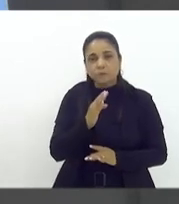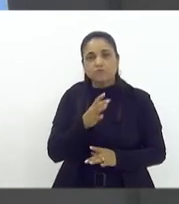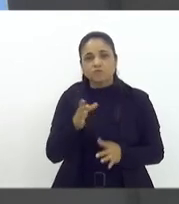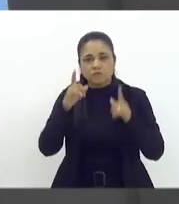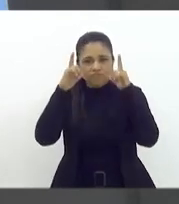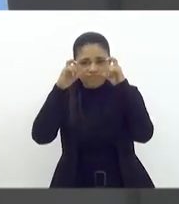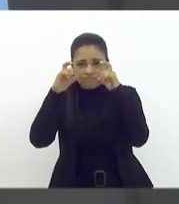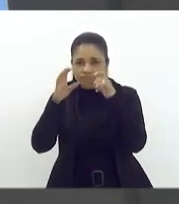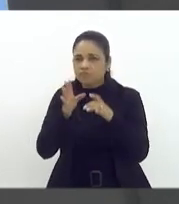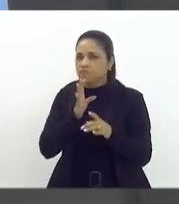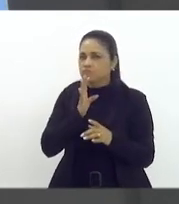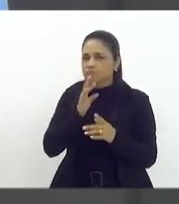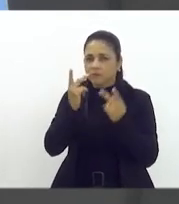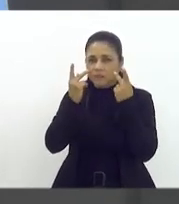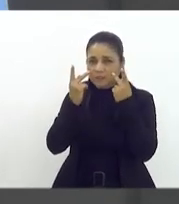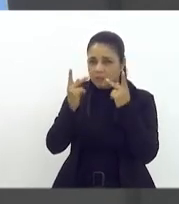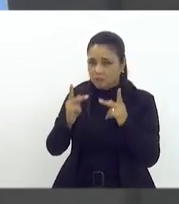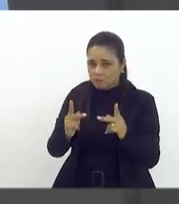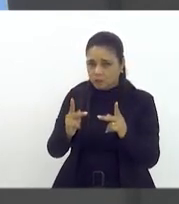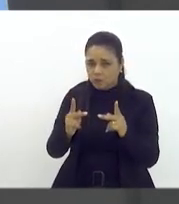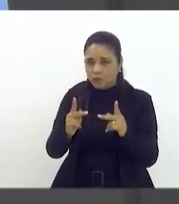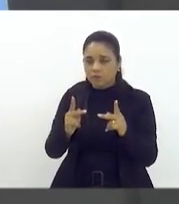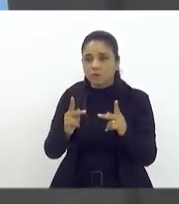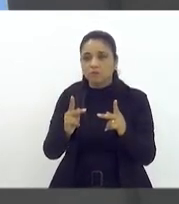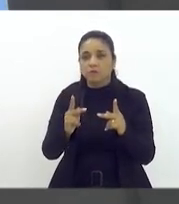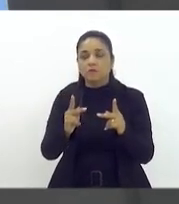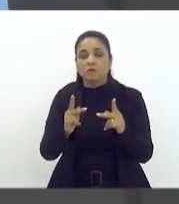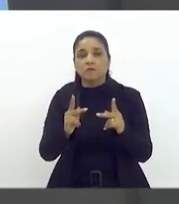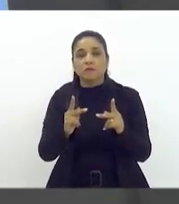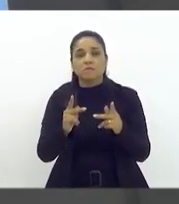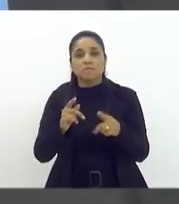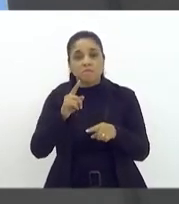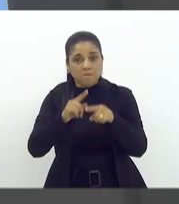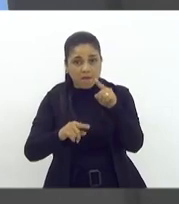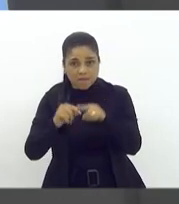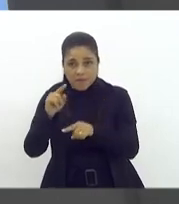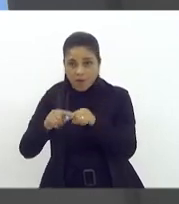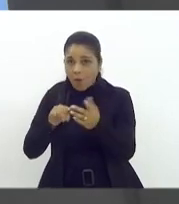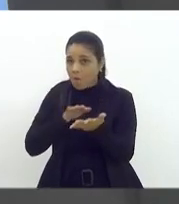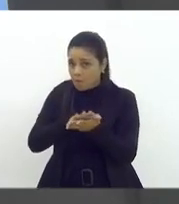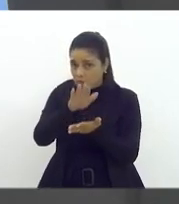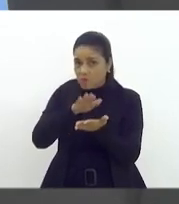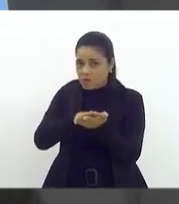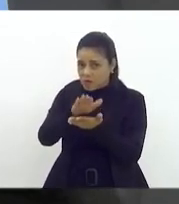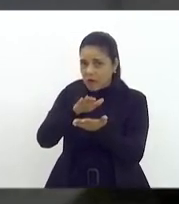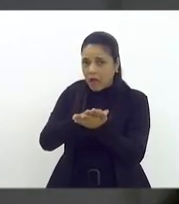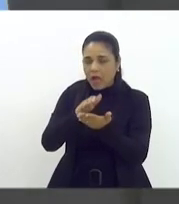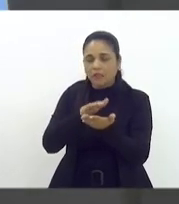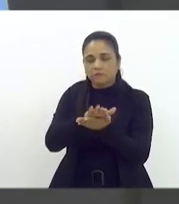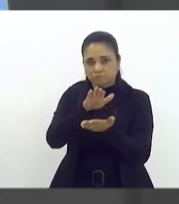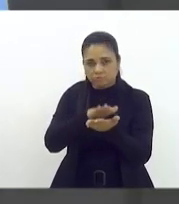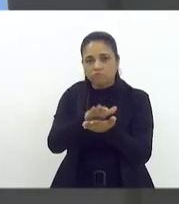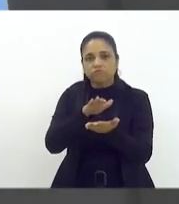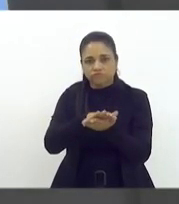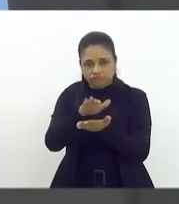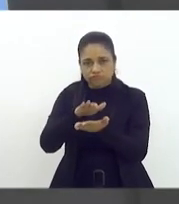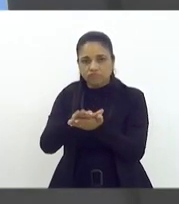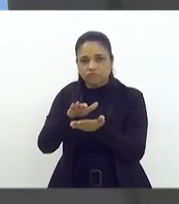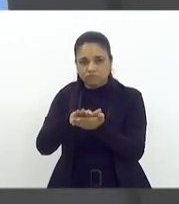e testemunha não vou falar sobre entrevista com testemunhos esse material é publicado ele é está disponível